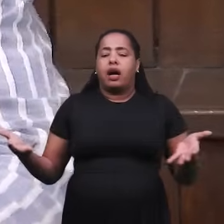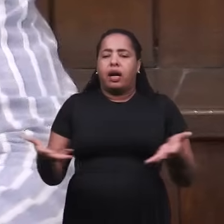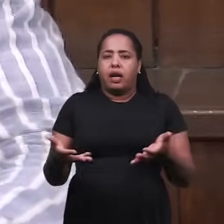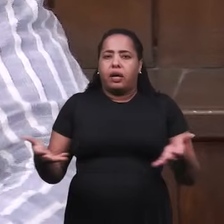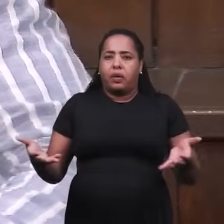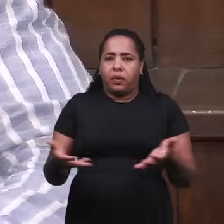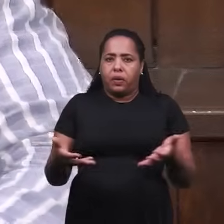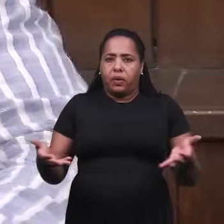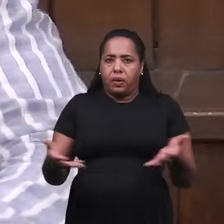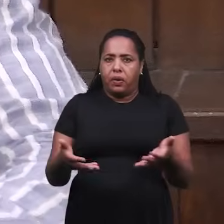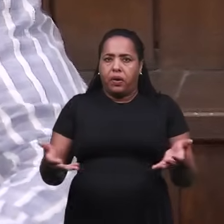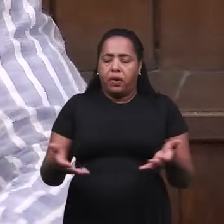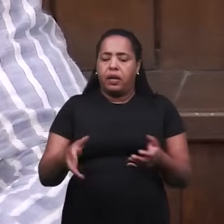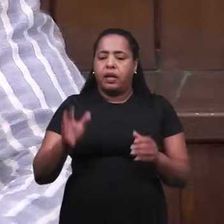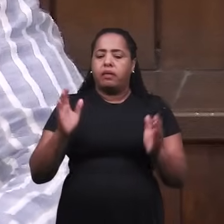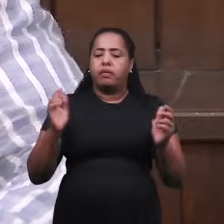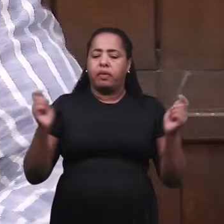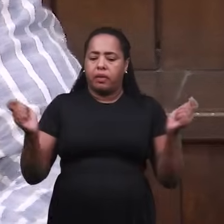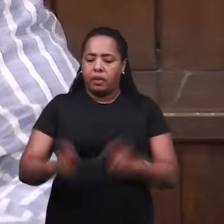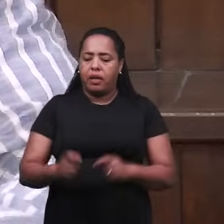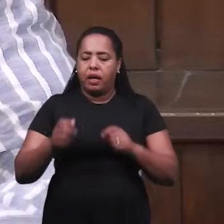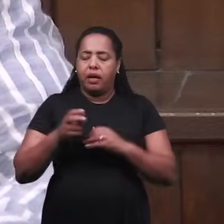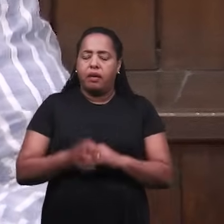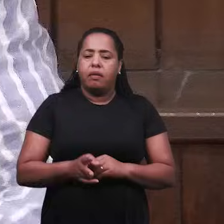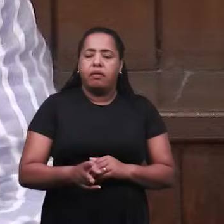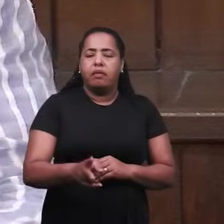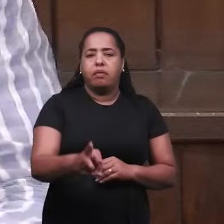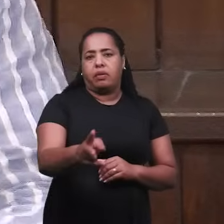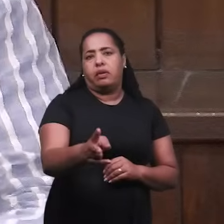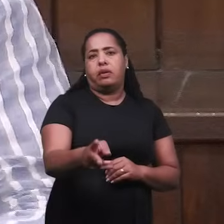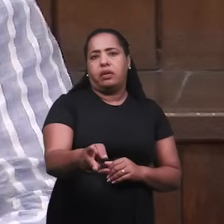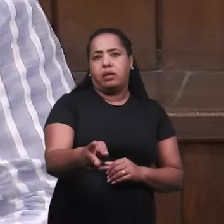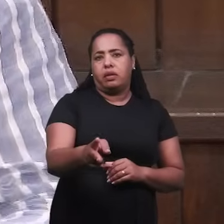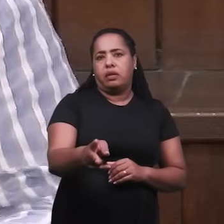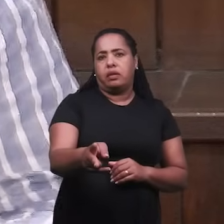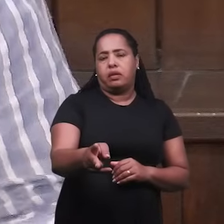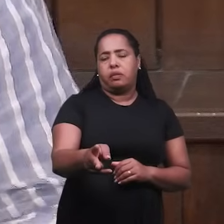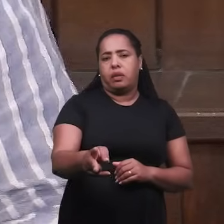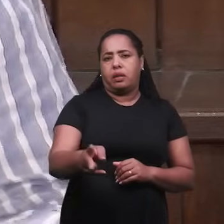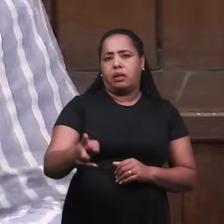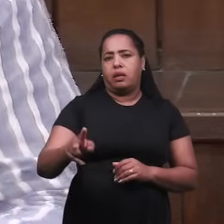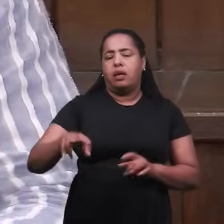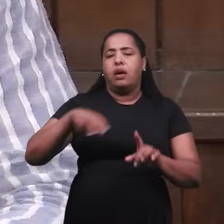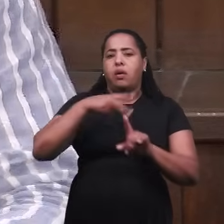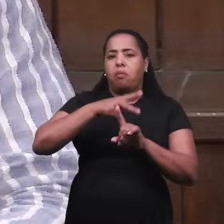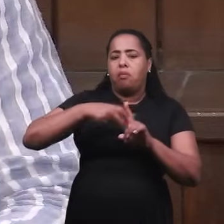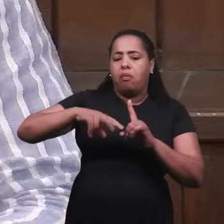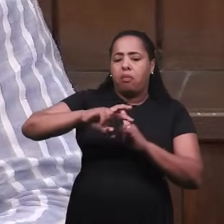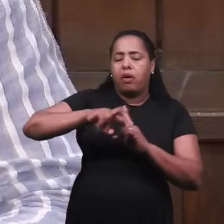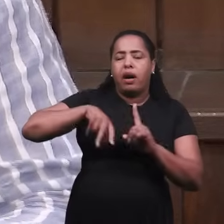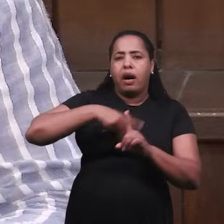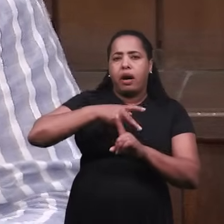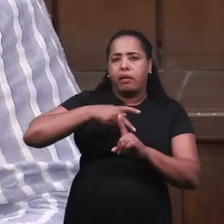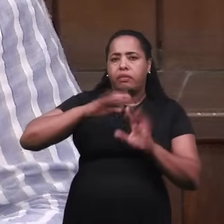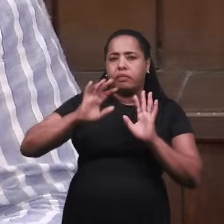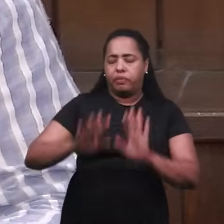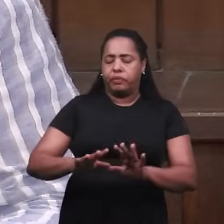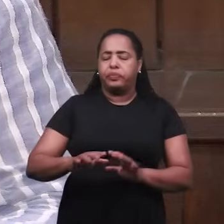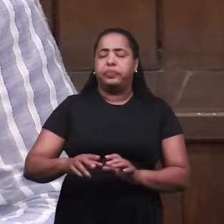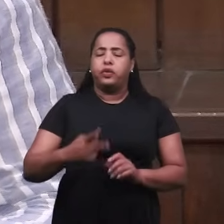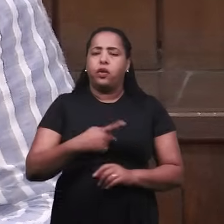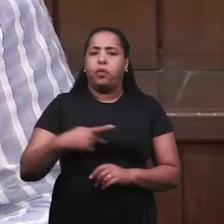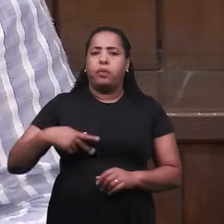podemos seguir com o seguinte aspecto ainda, né? O Luiz